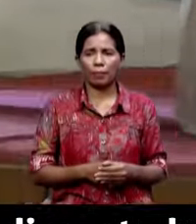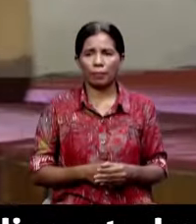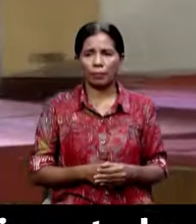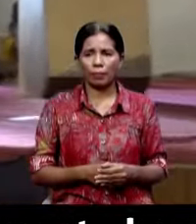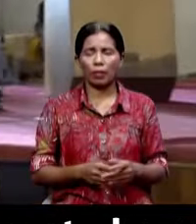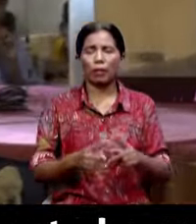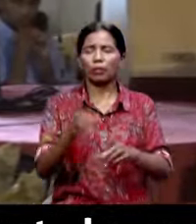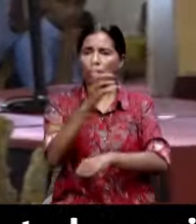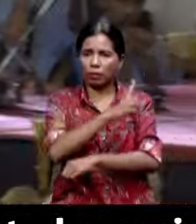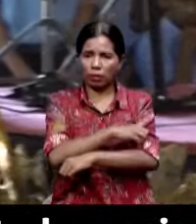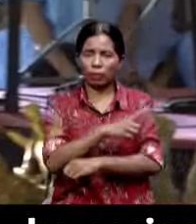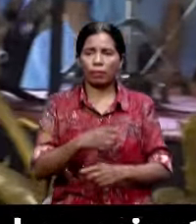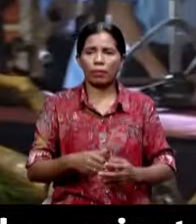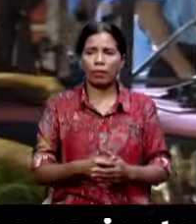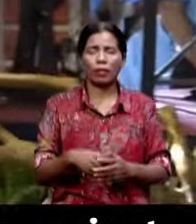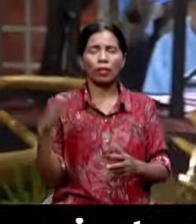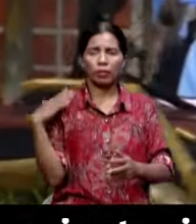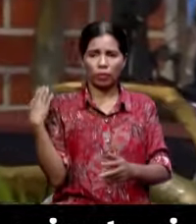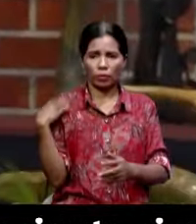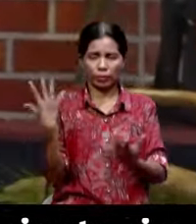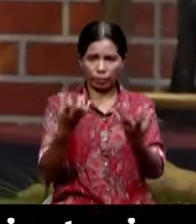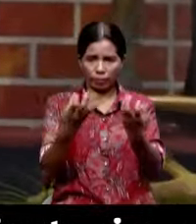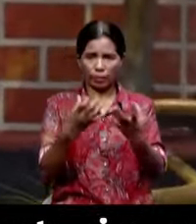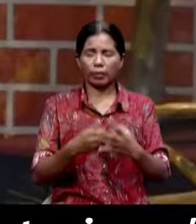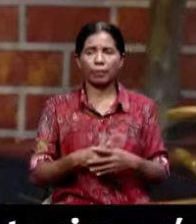bocadinho. E, olha lá, jovem Sira.